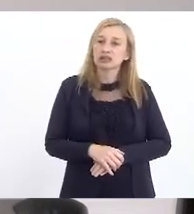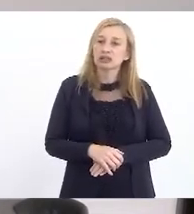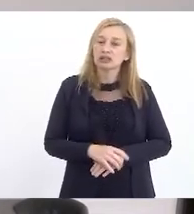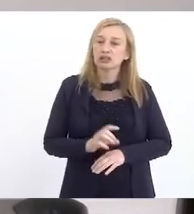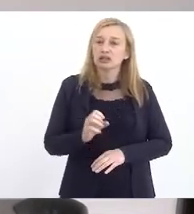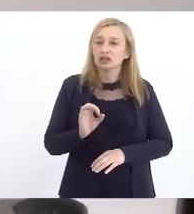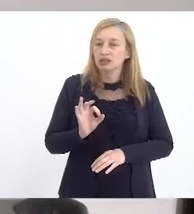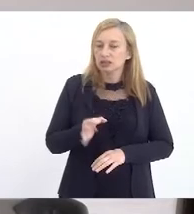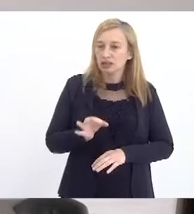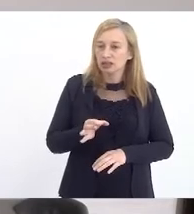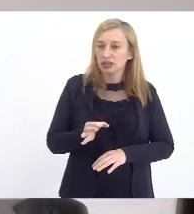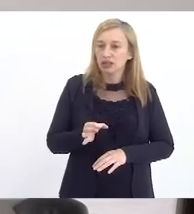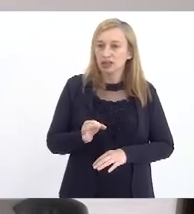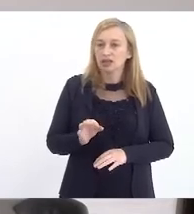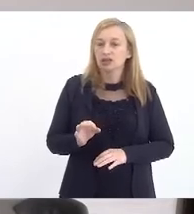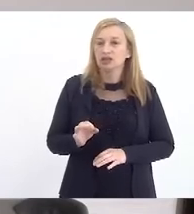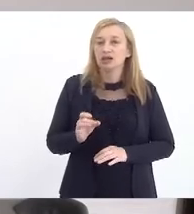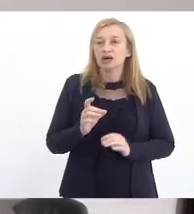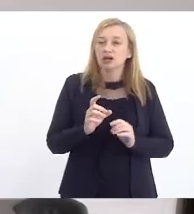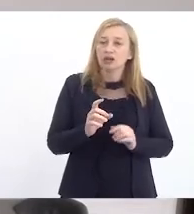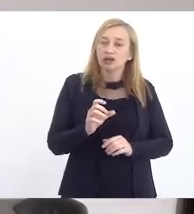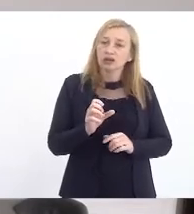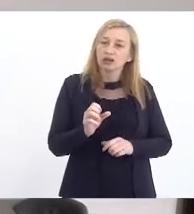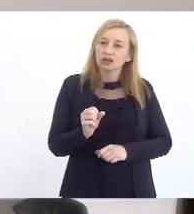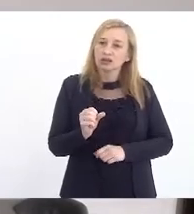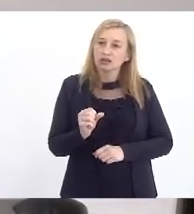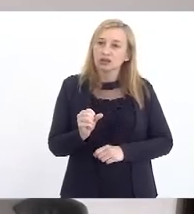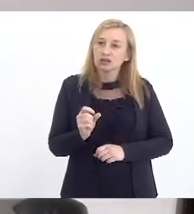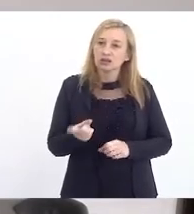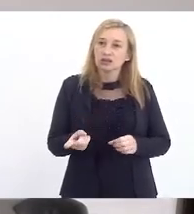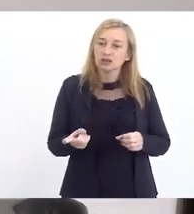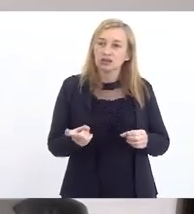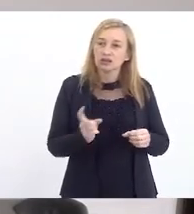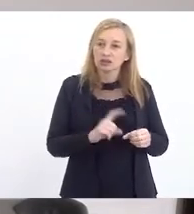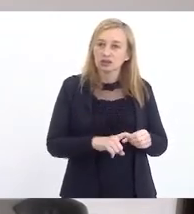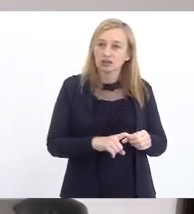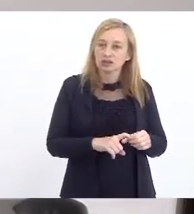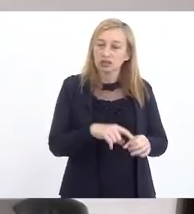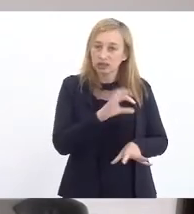ao crédito e a composição das garantias,